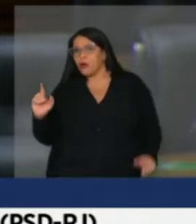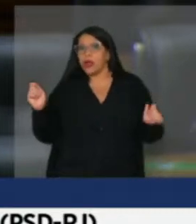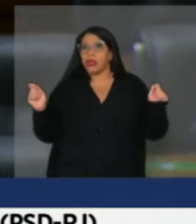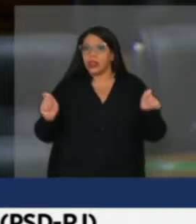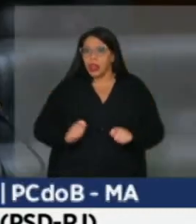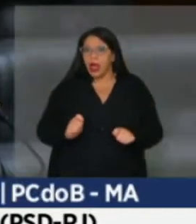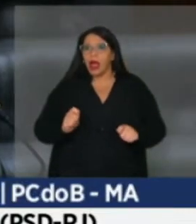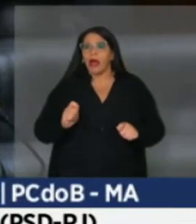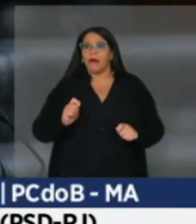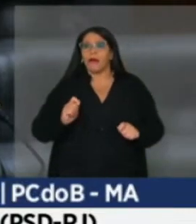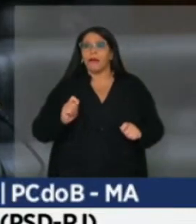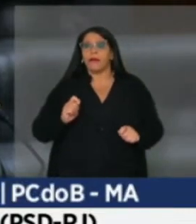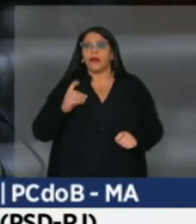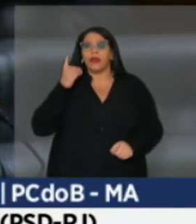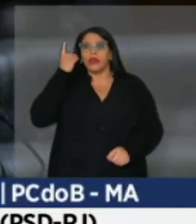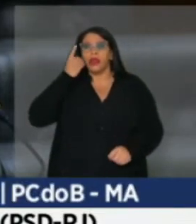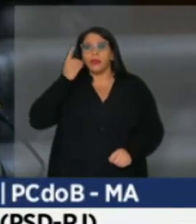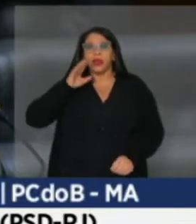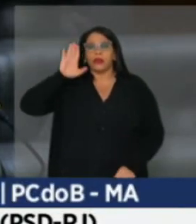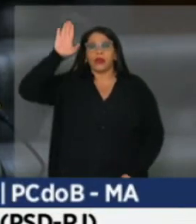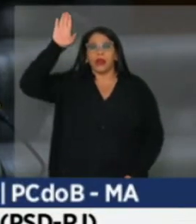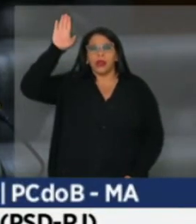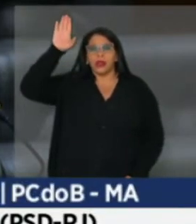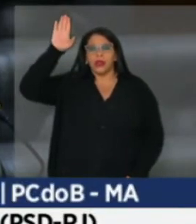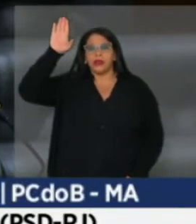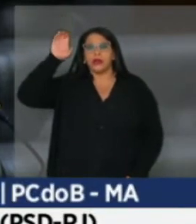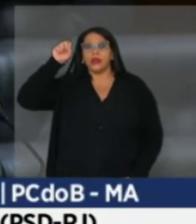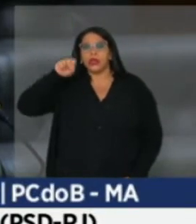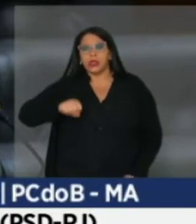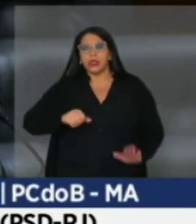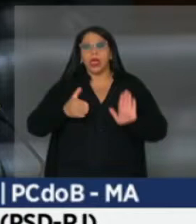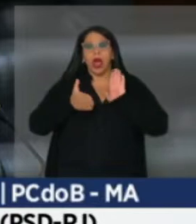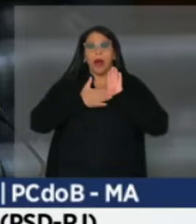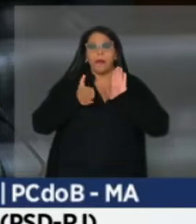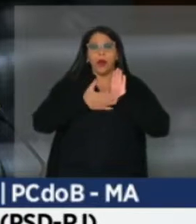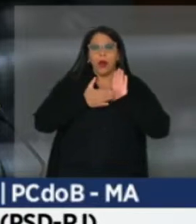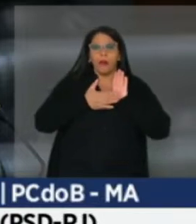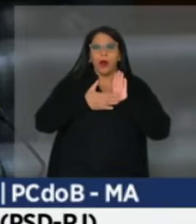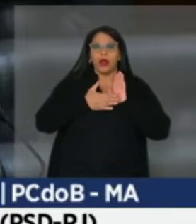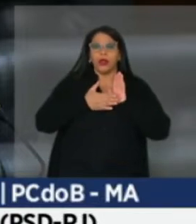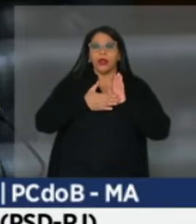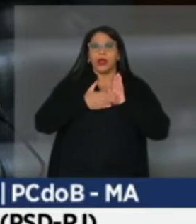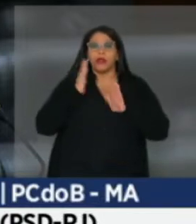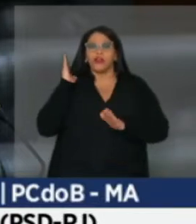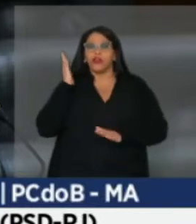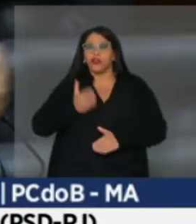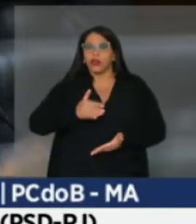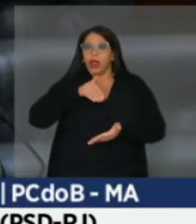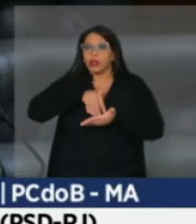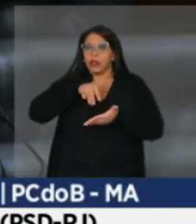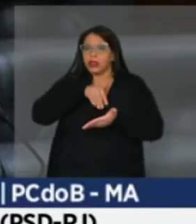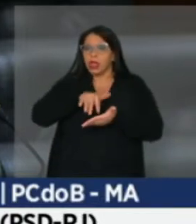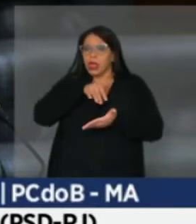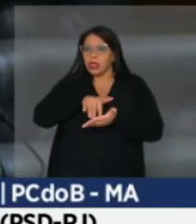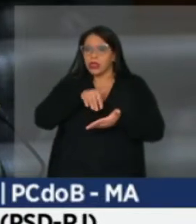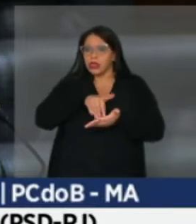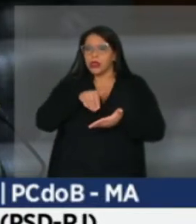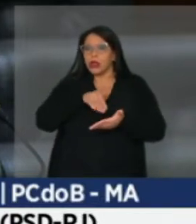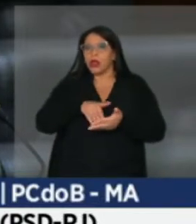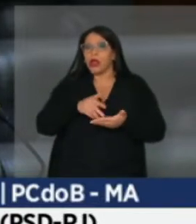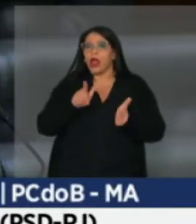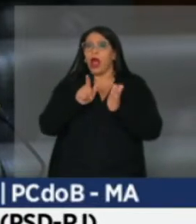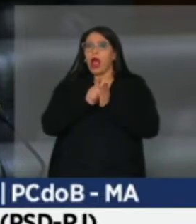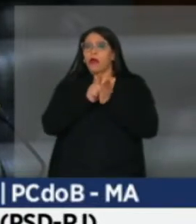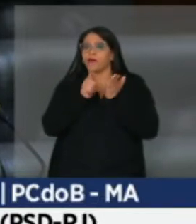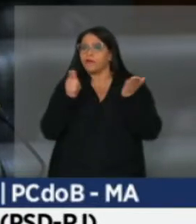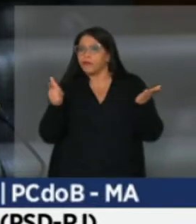se manifestar pelo dar por lido. Seria encaminhado do gabinete, digitalmente, direto para a taquigrafia, publicado no Diário Oficial da Câmara,